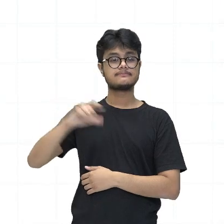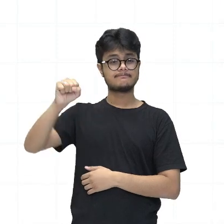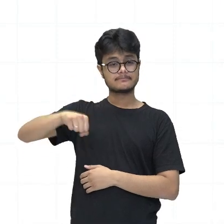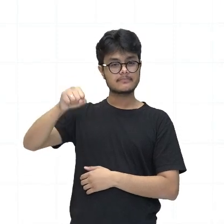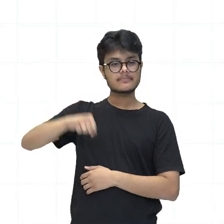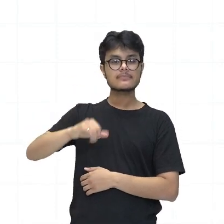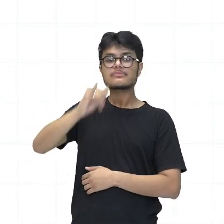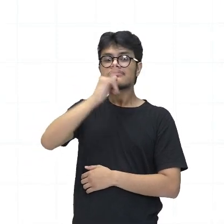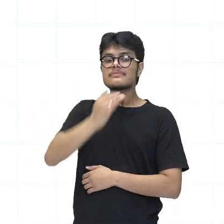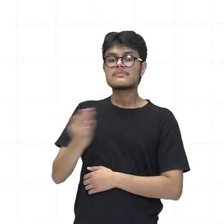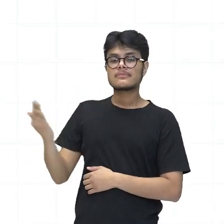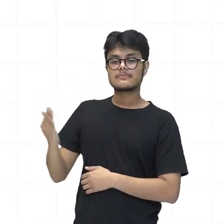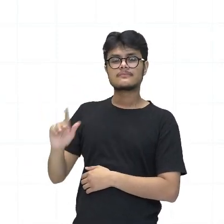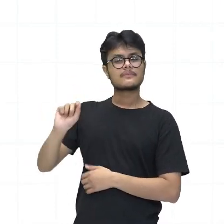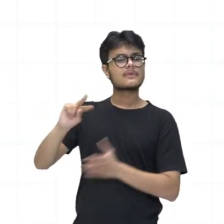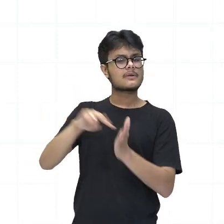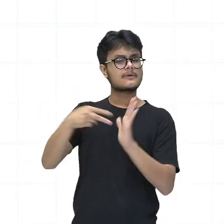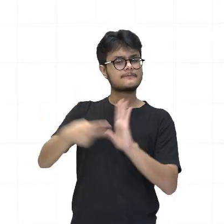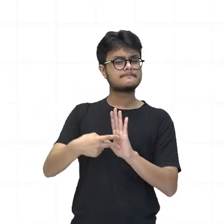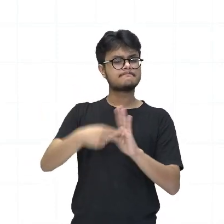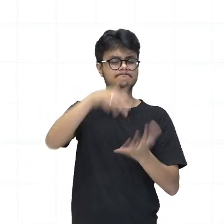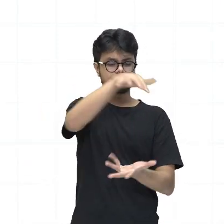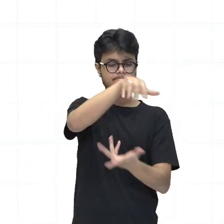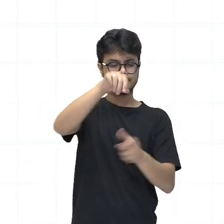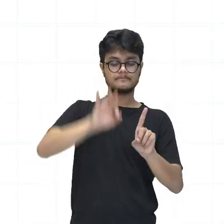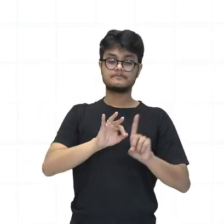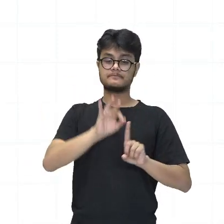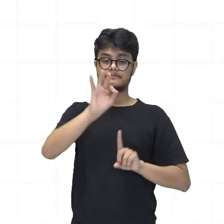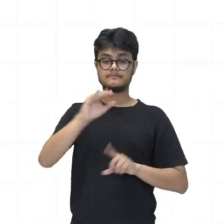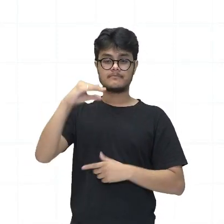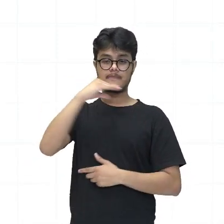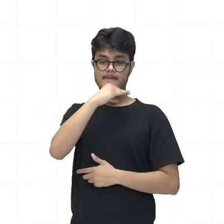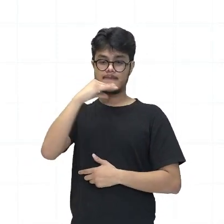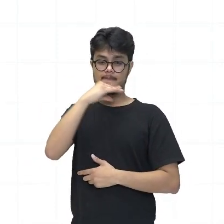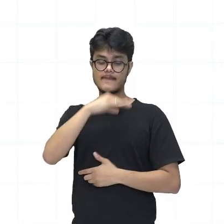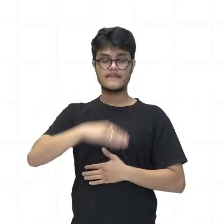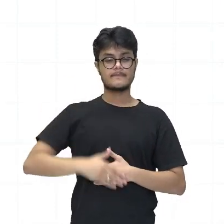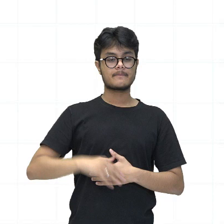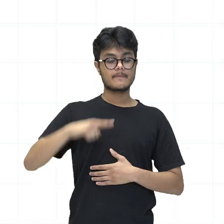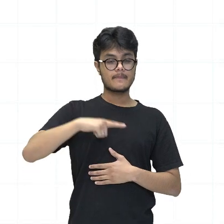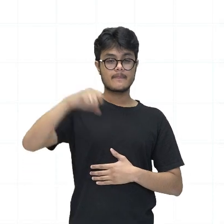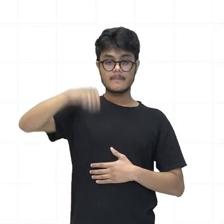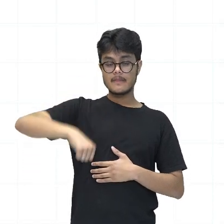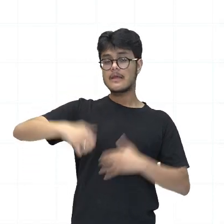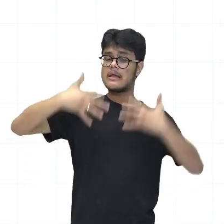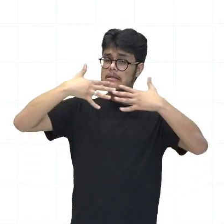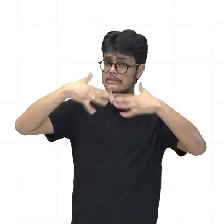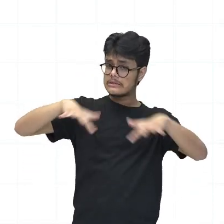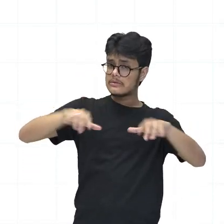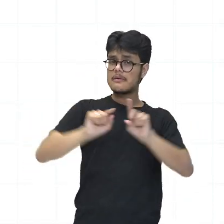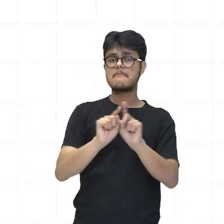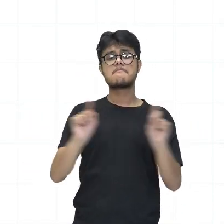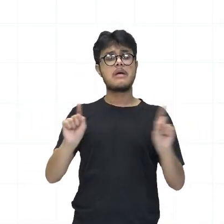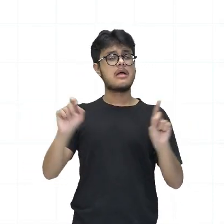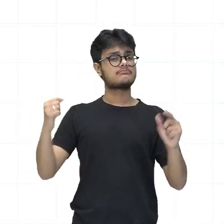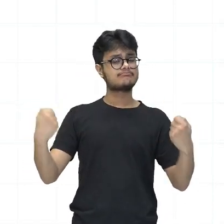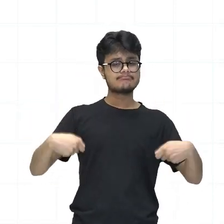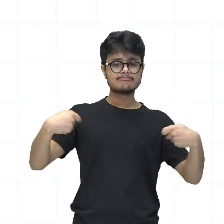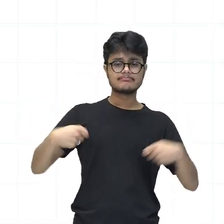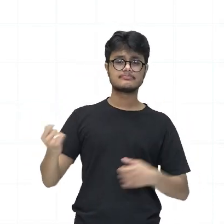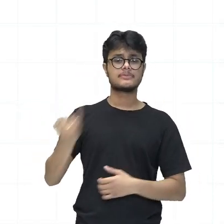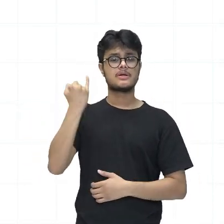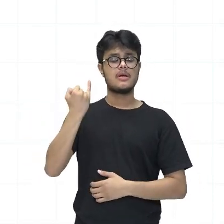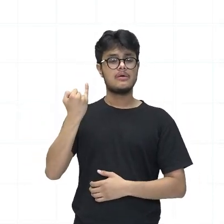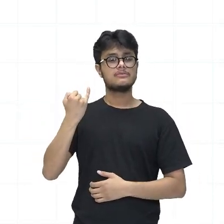imagem para relembrar o efeito estufa. O efeito estufa é um processo natural que serviu para que a gente